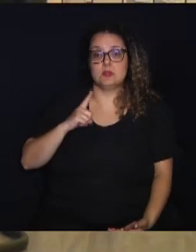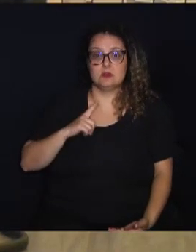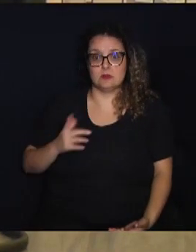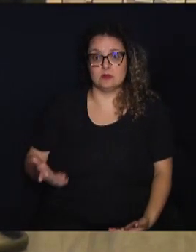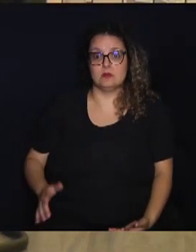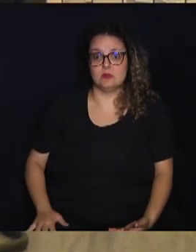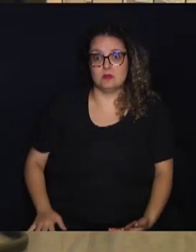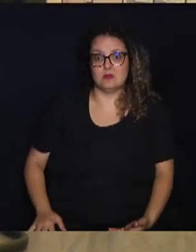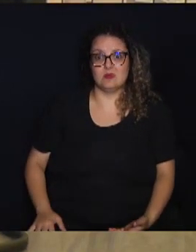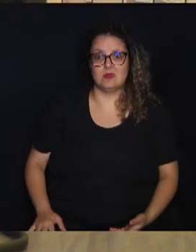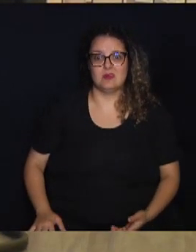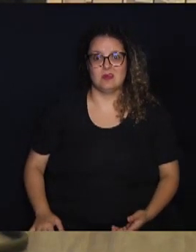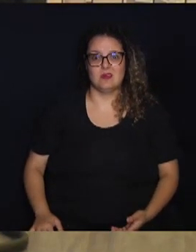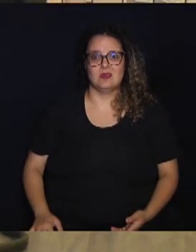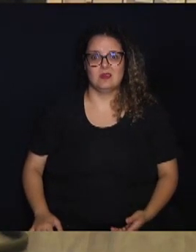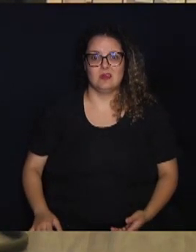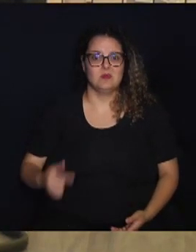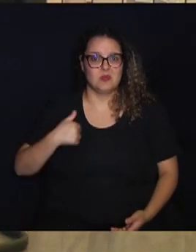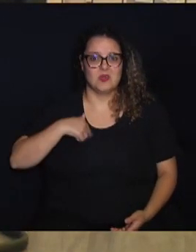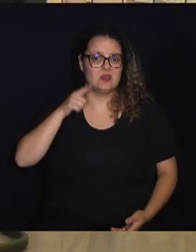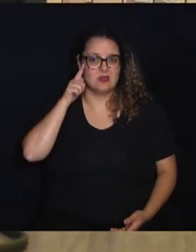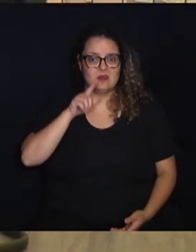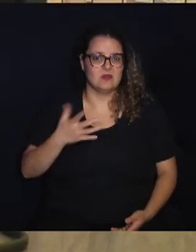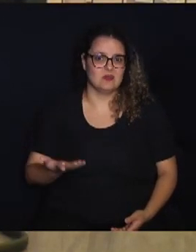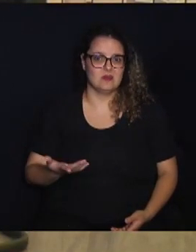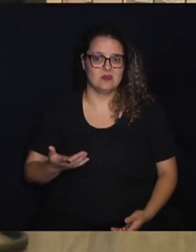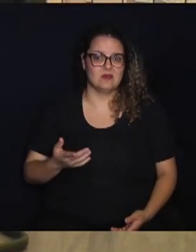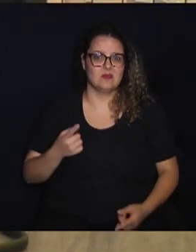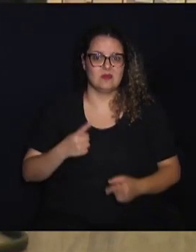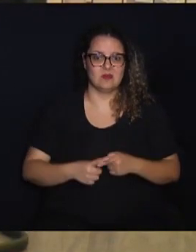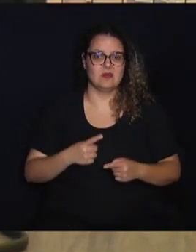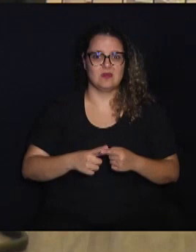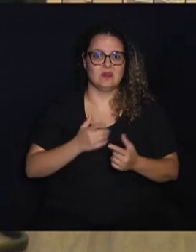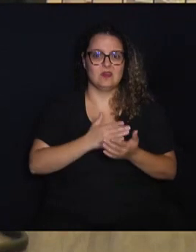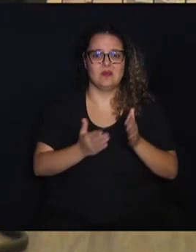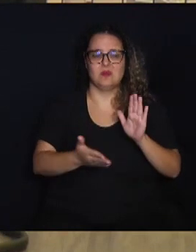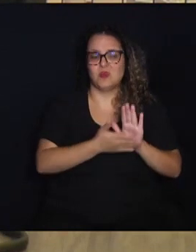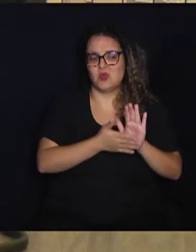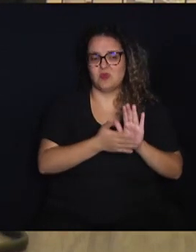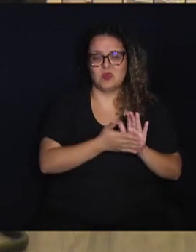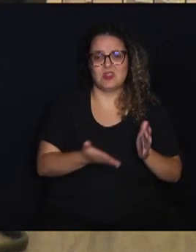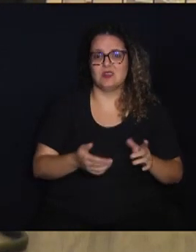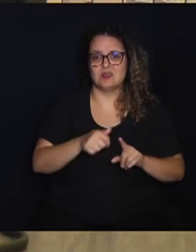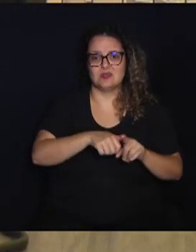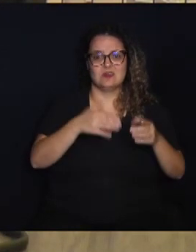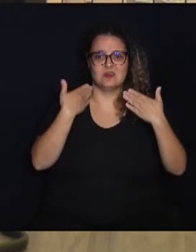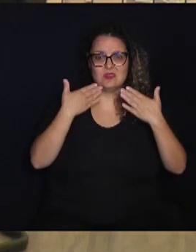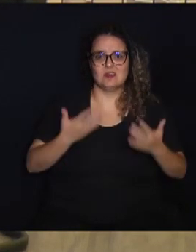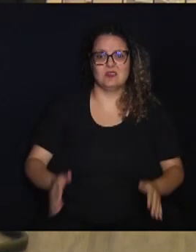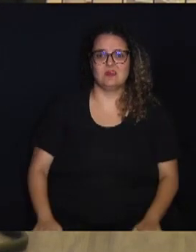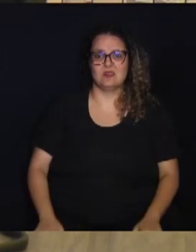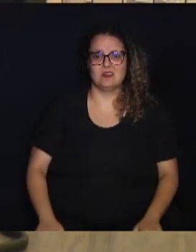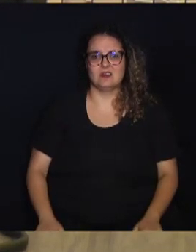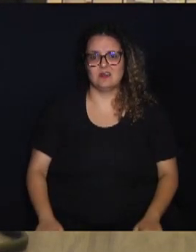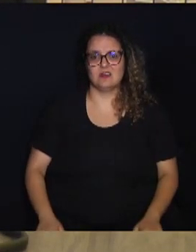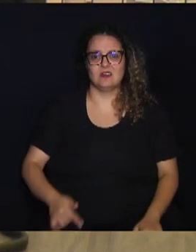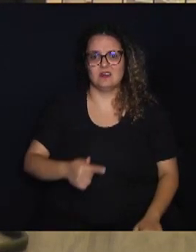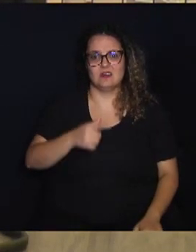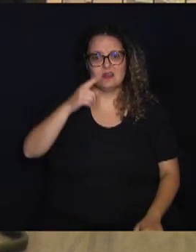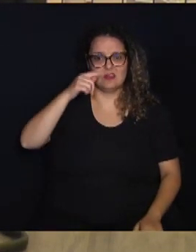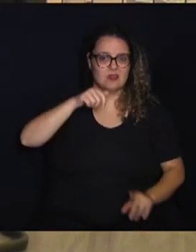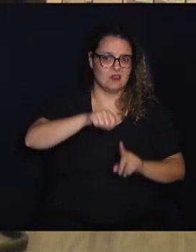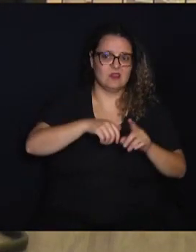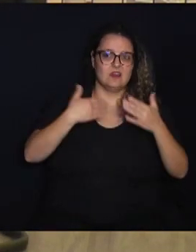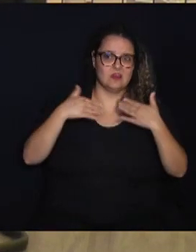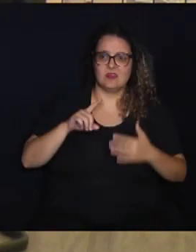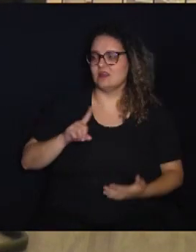Mas a pessoa começa a se cobrar, não, eu não consigo. Porque eu já comecei com aquela proposta de janeiro e hoje já é 7 de janeiro, eu já e não